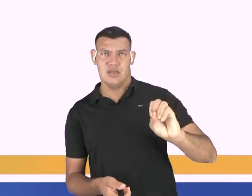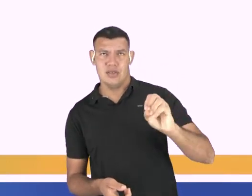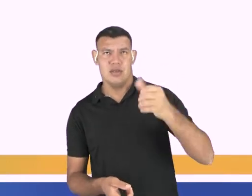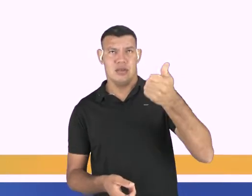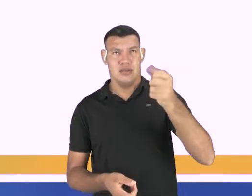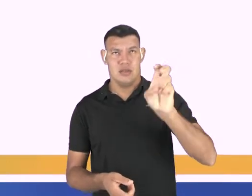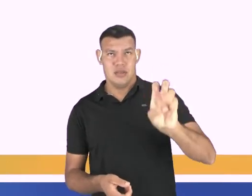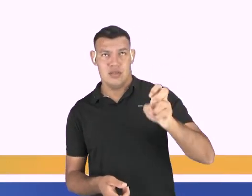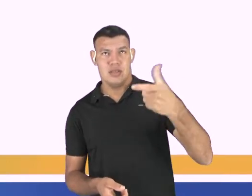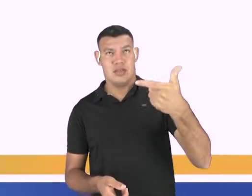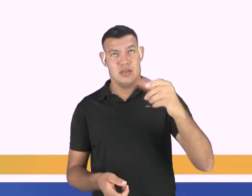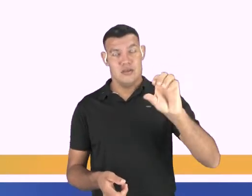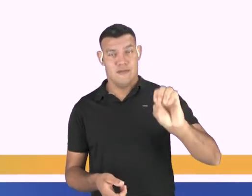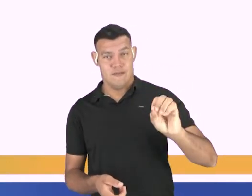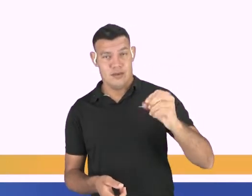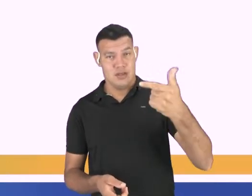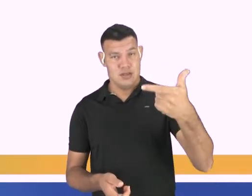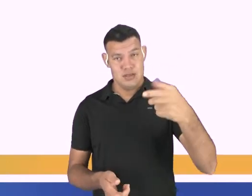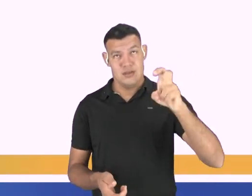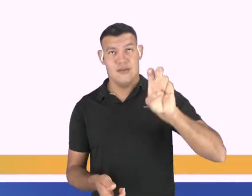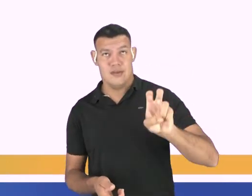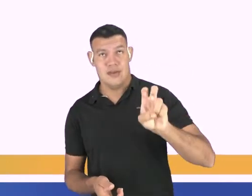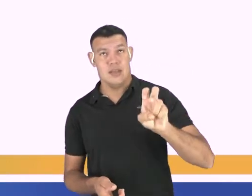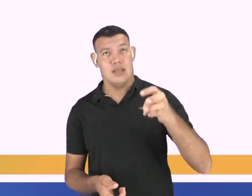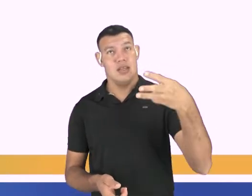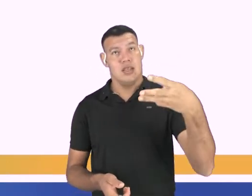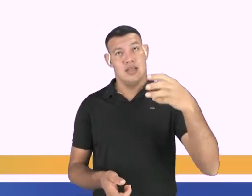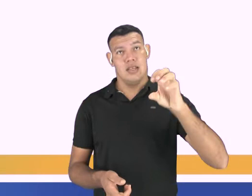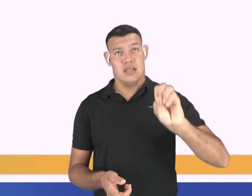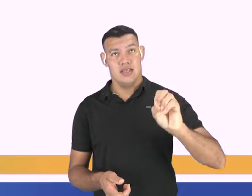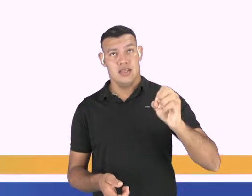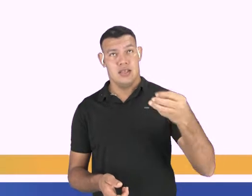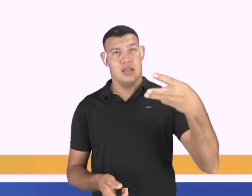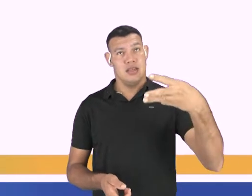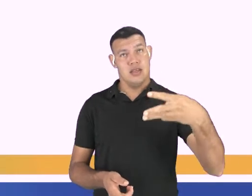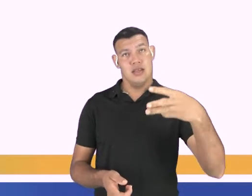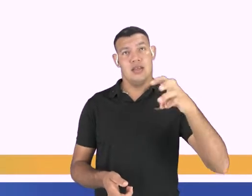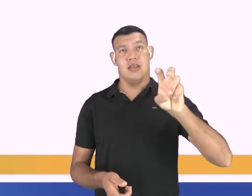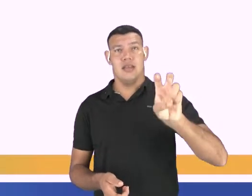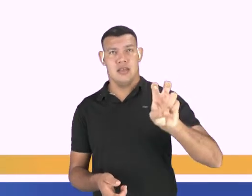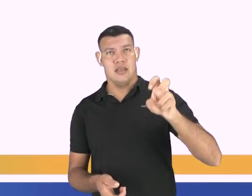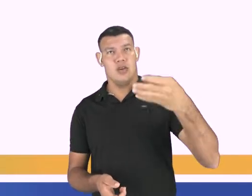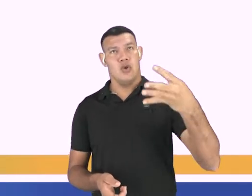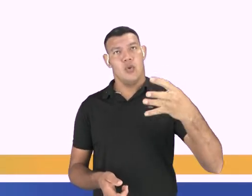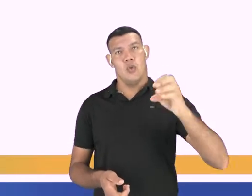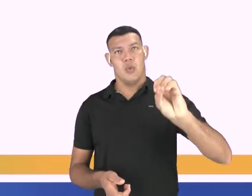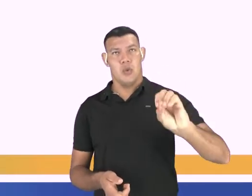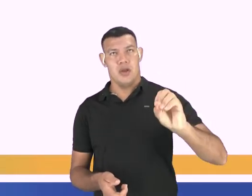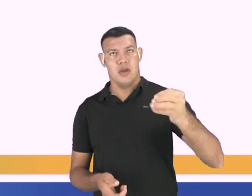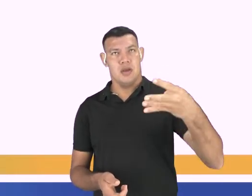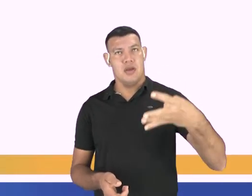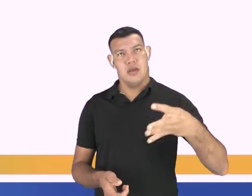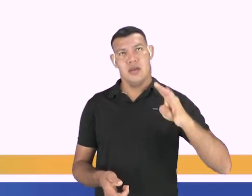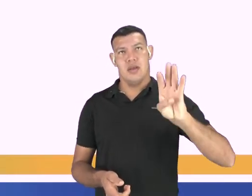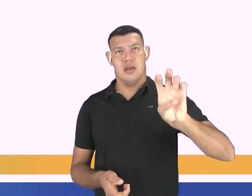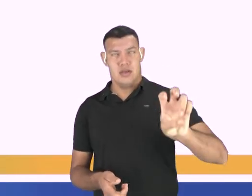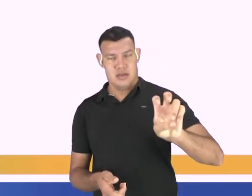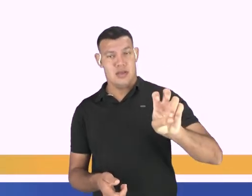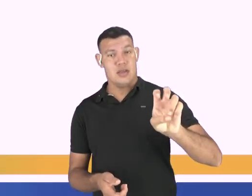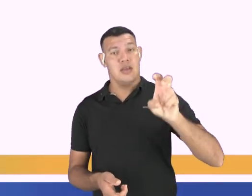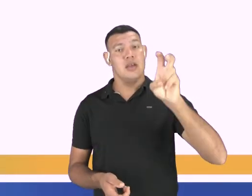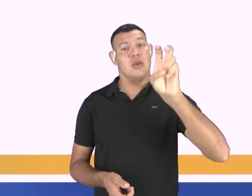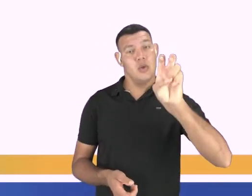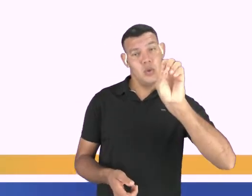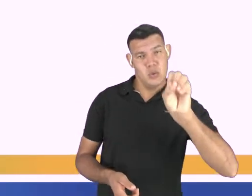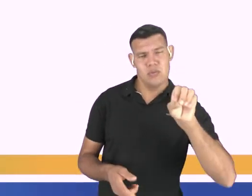25, 30, 35, 40, 45 e 50, o que será que eles têm a ver com o número 5? Bom, se